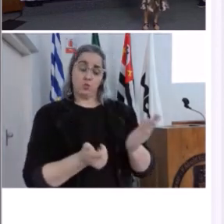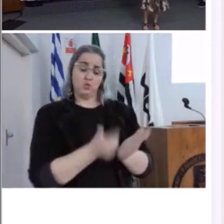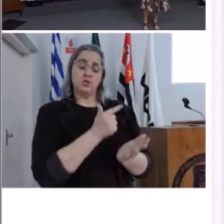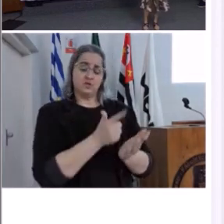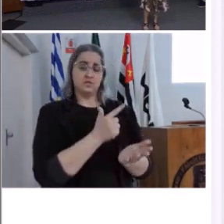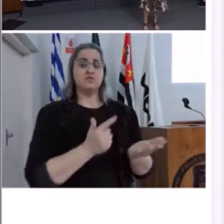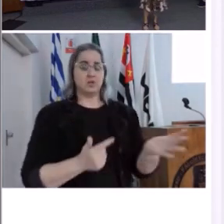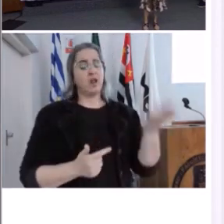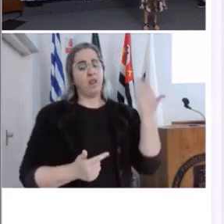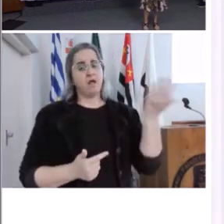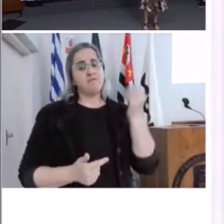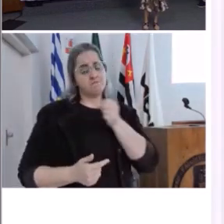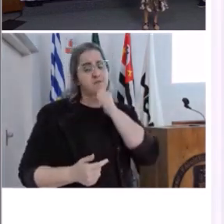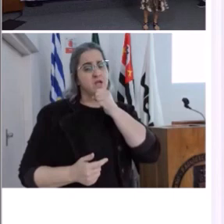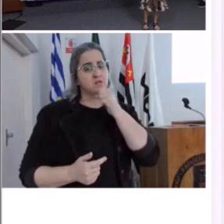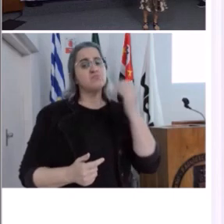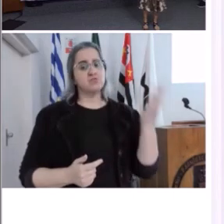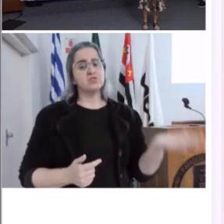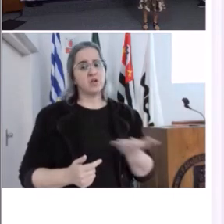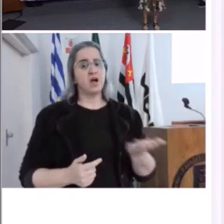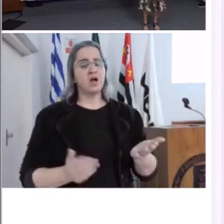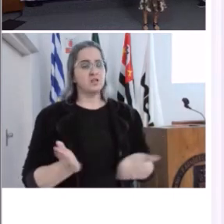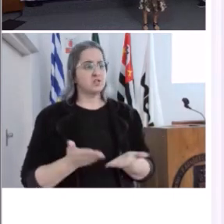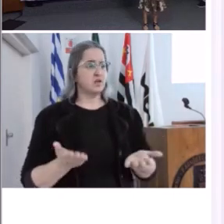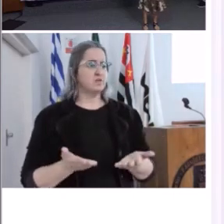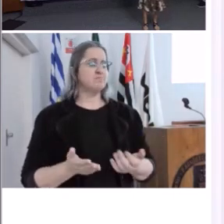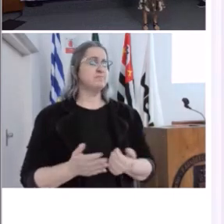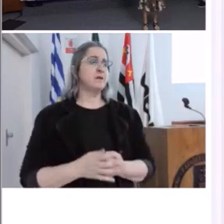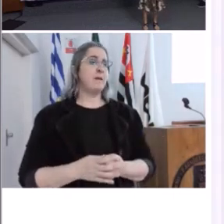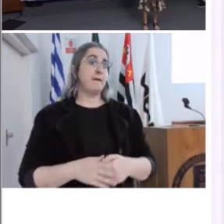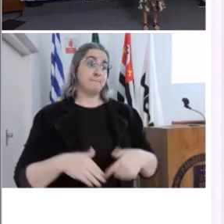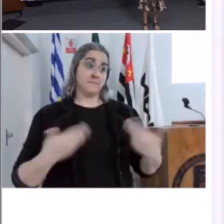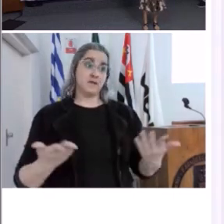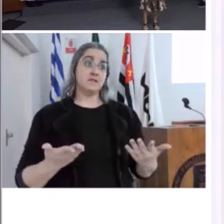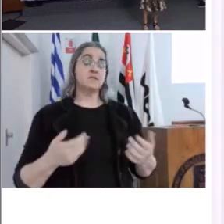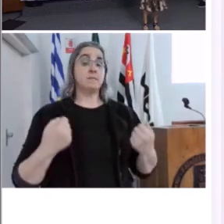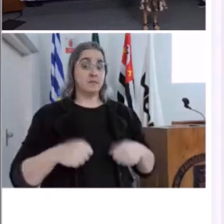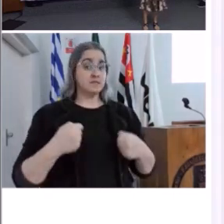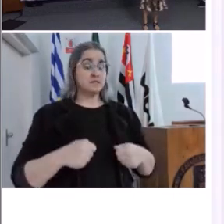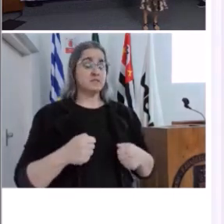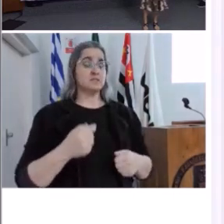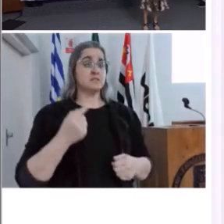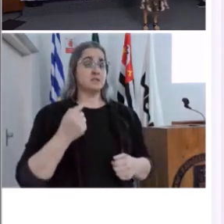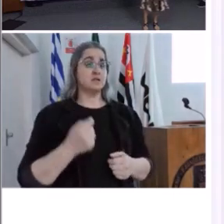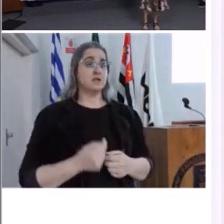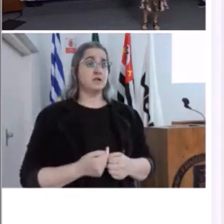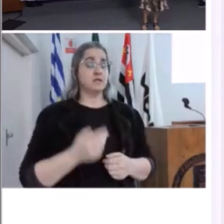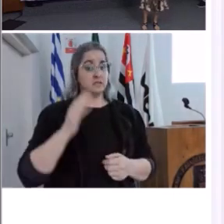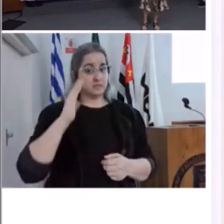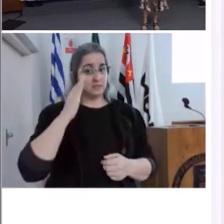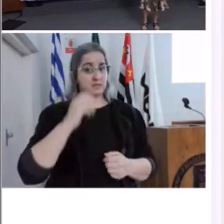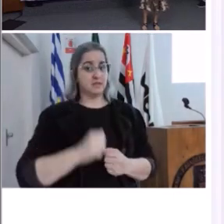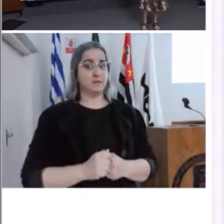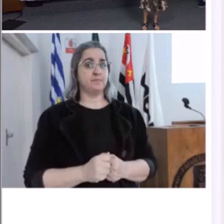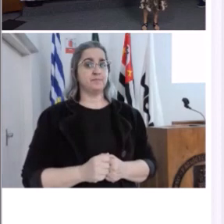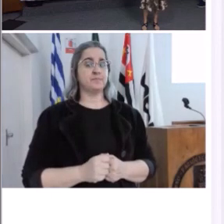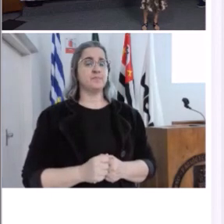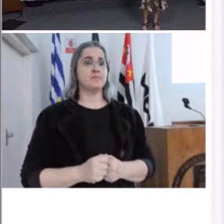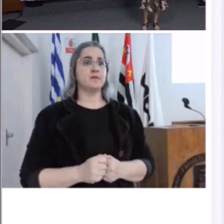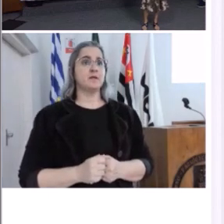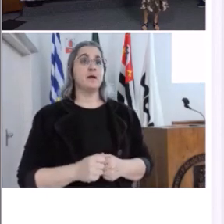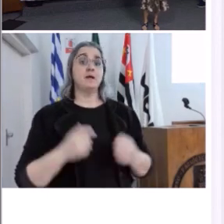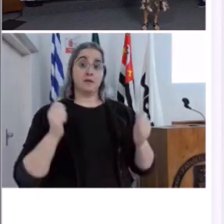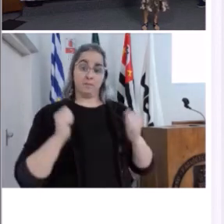antigo. As classificações elas permaneceram, porque ela é uma classificação do Conselho Regional de Odontologia, mas eu acho que agora a gente vai poder estar